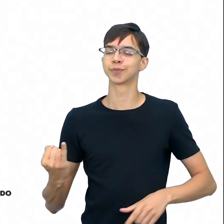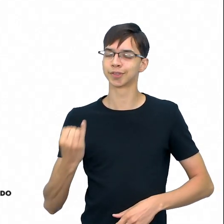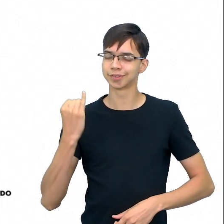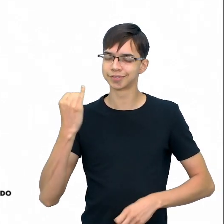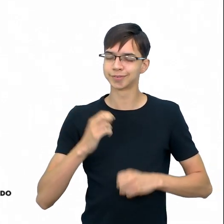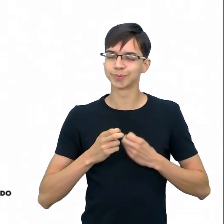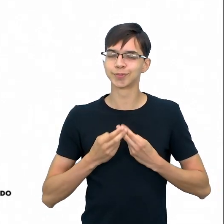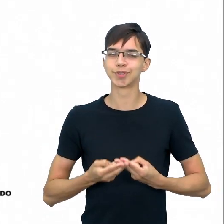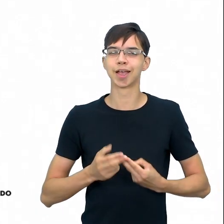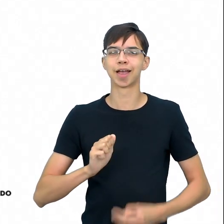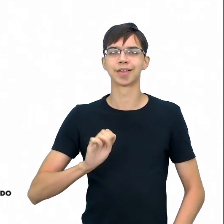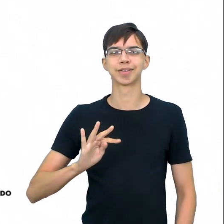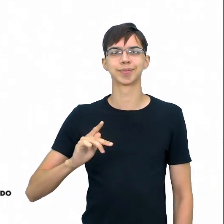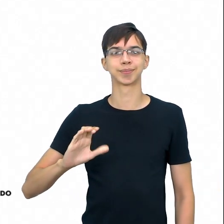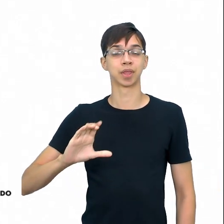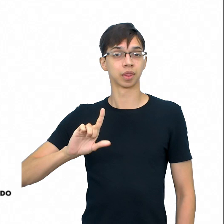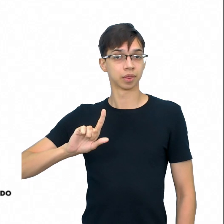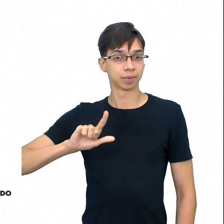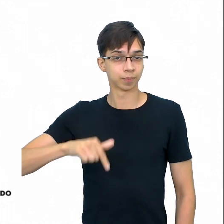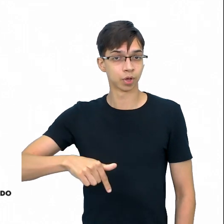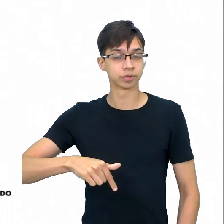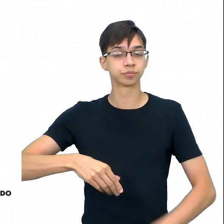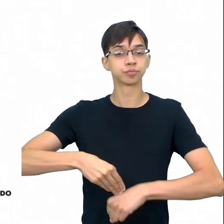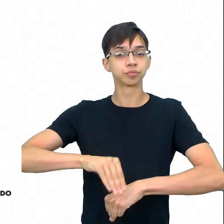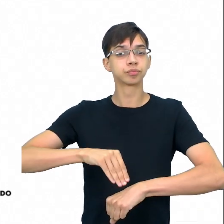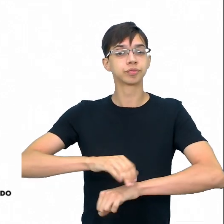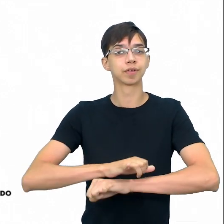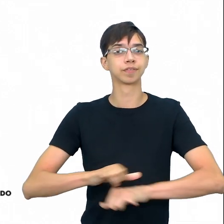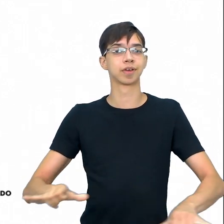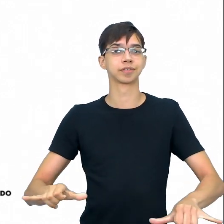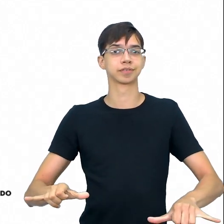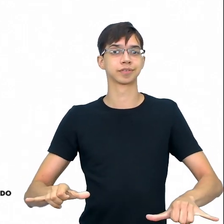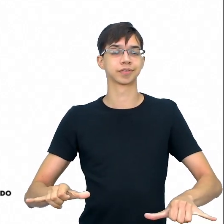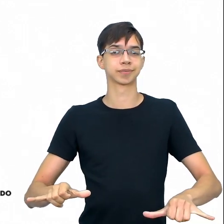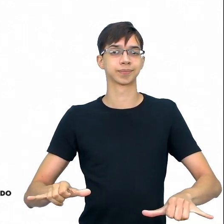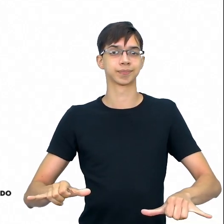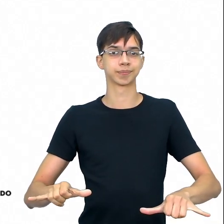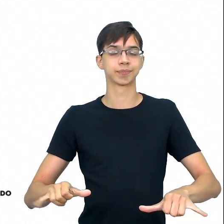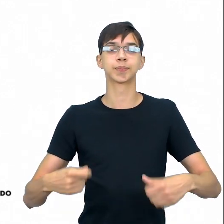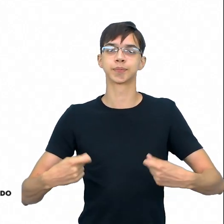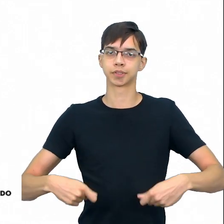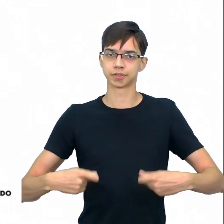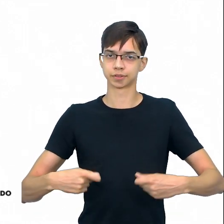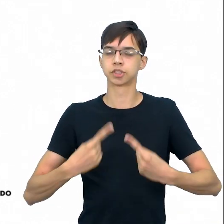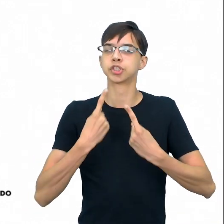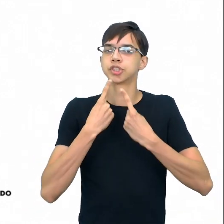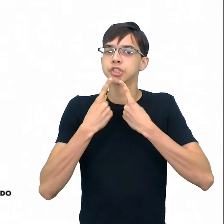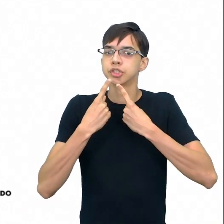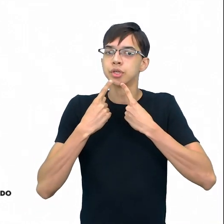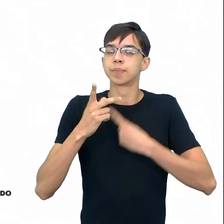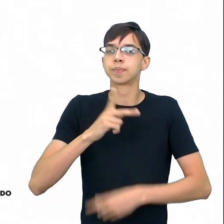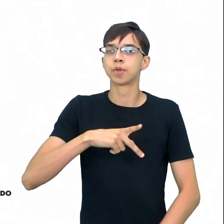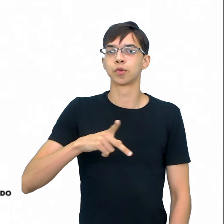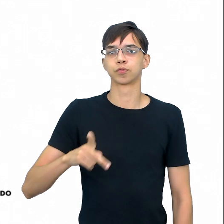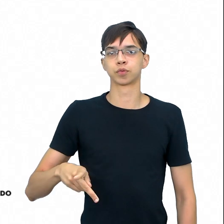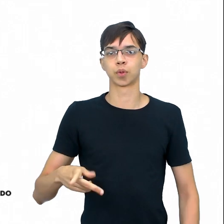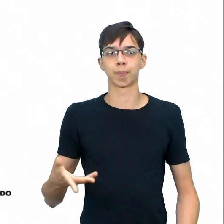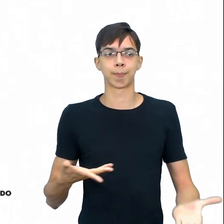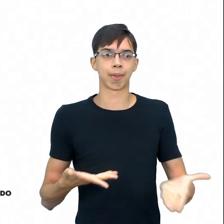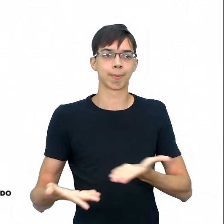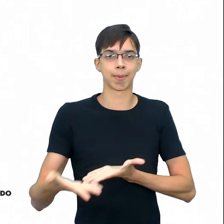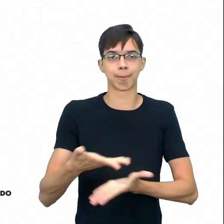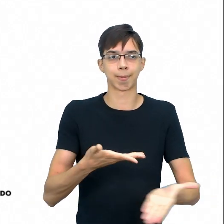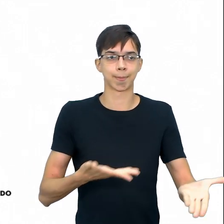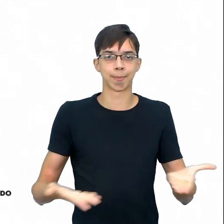a TPC para vocês, né, de desdobramento, que haja esse diálogo entre os professores para que essa proposta